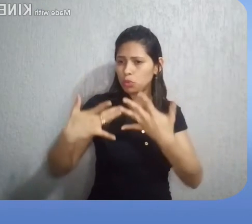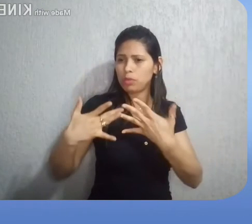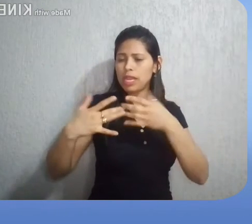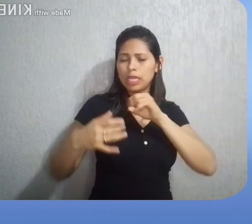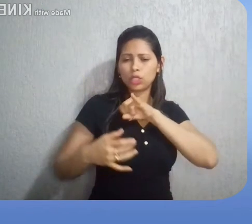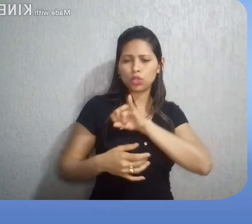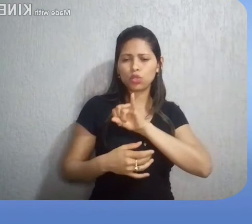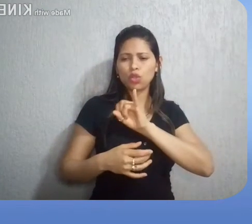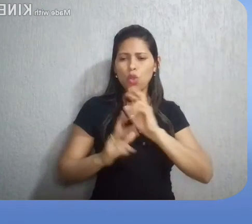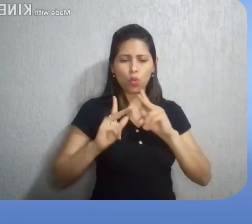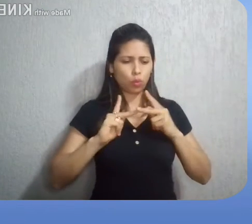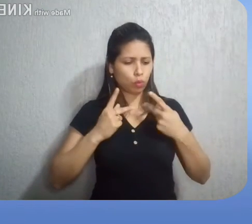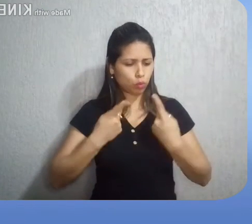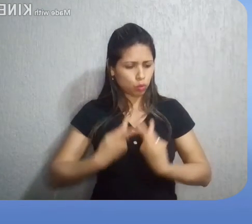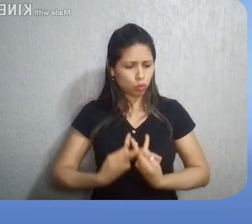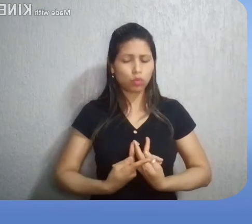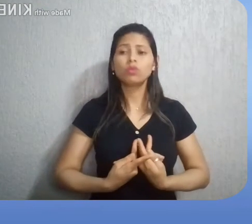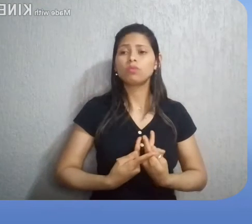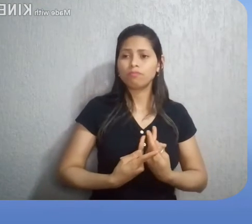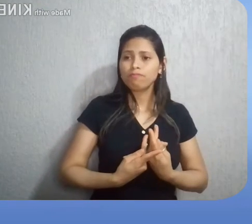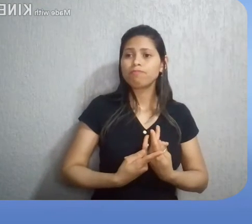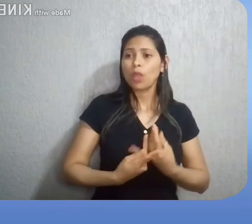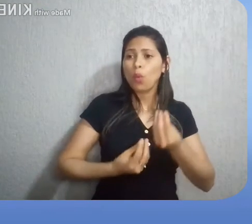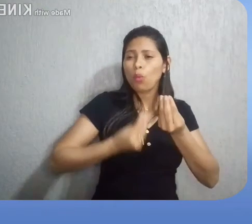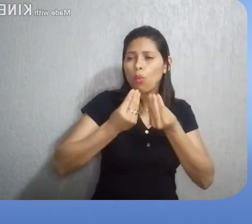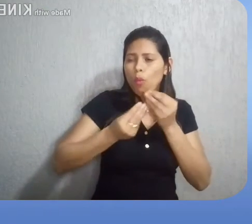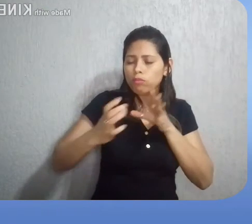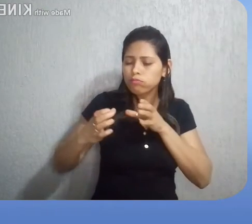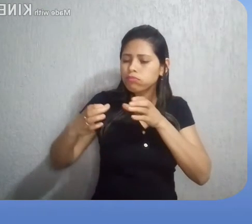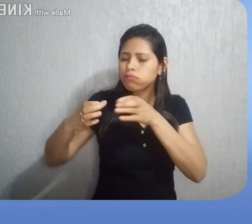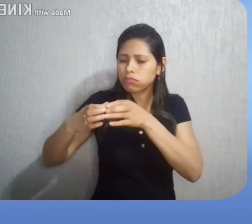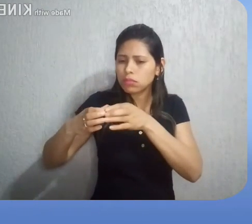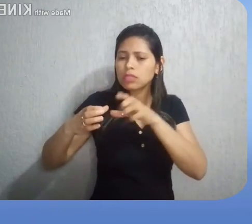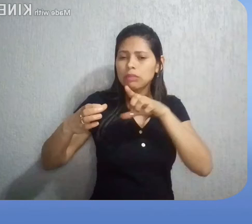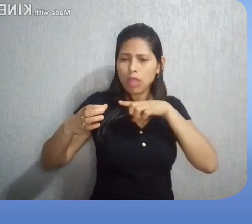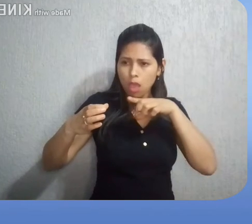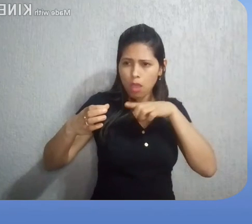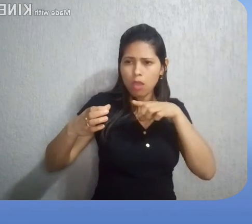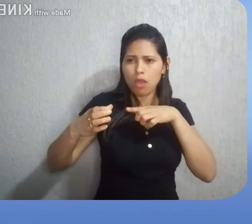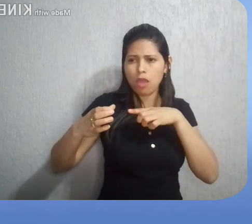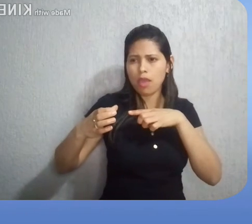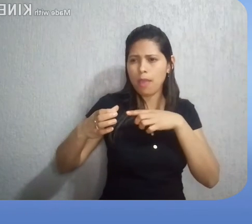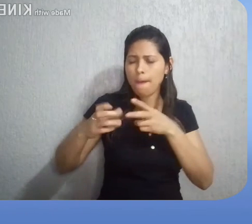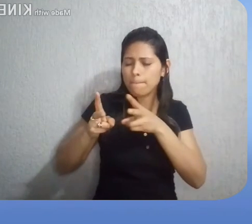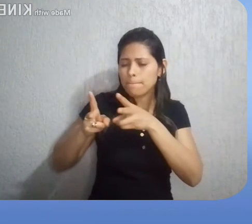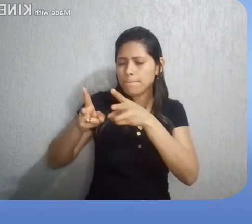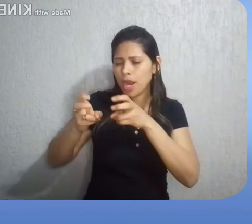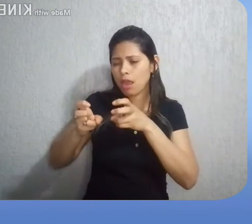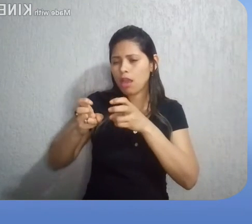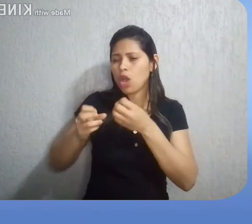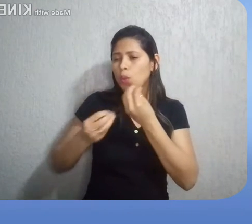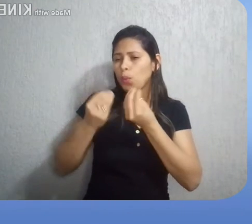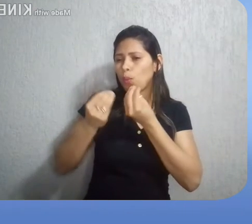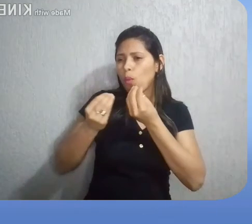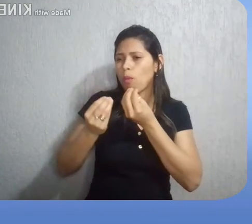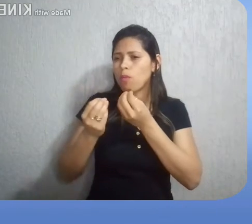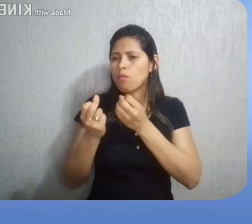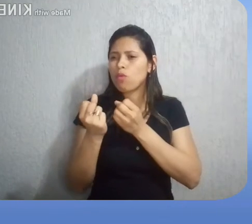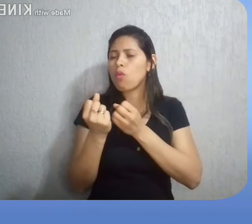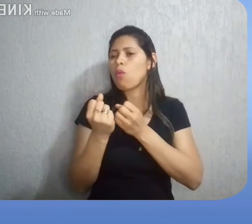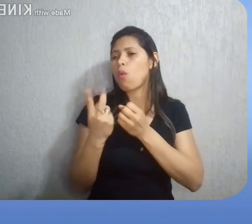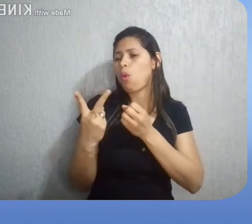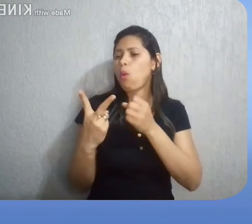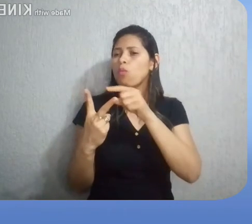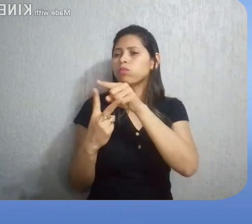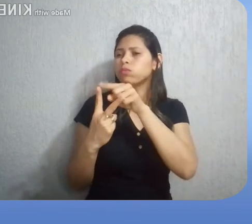possuem ancestrais comuns. Ele quis dizer, em outras palavras, que se as pessoas que classificam os seres